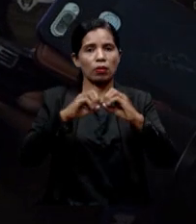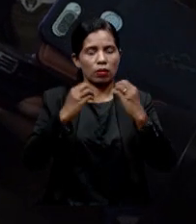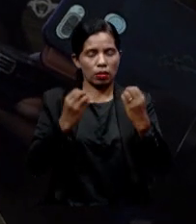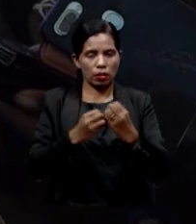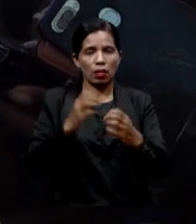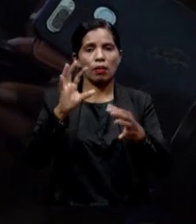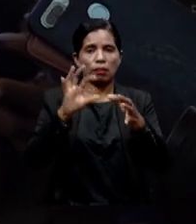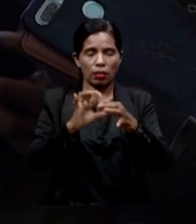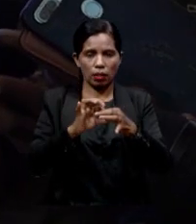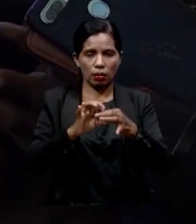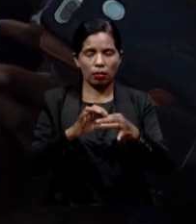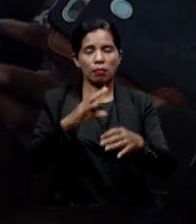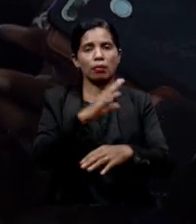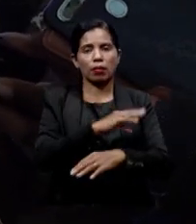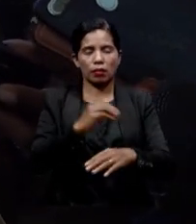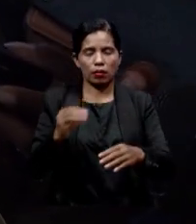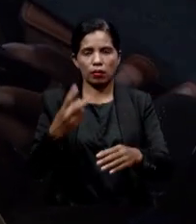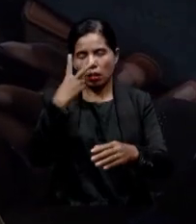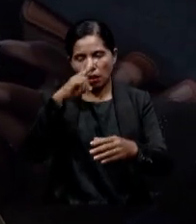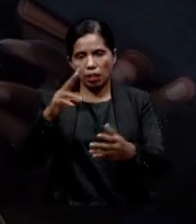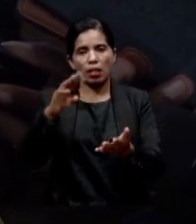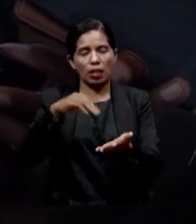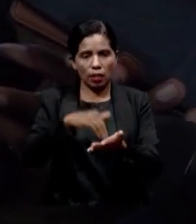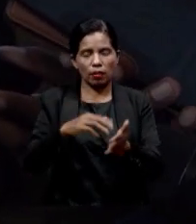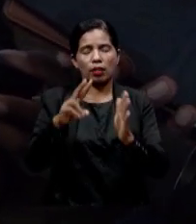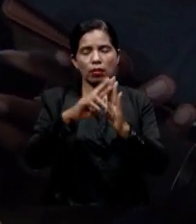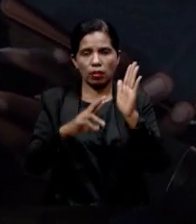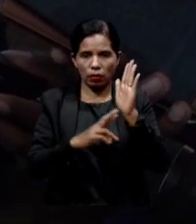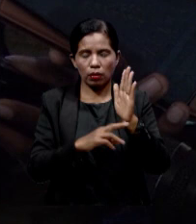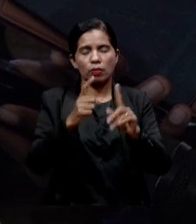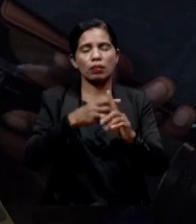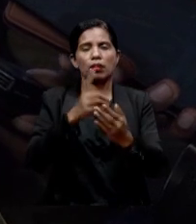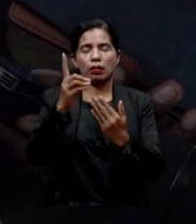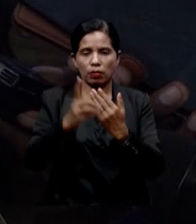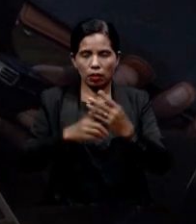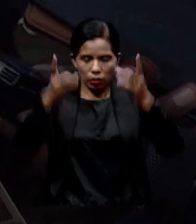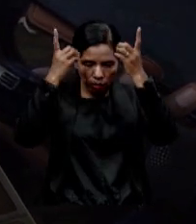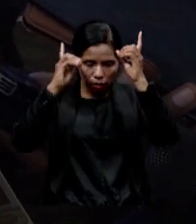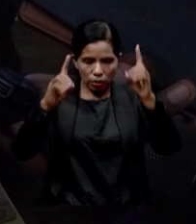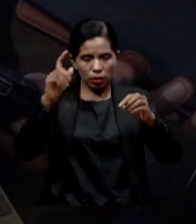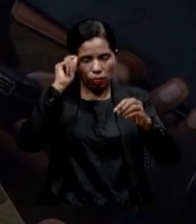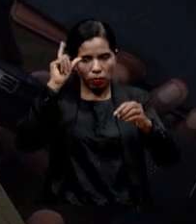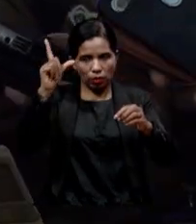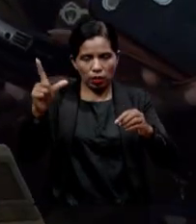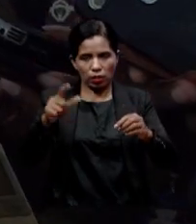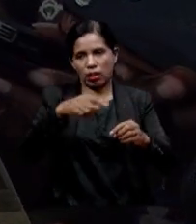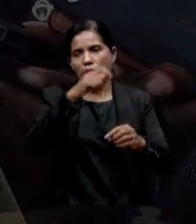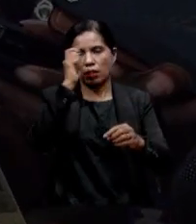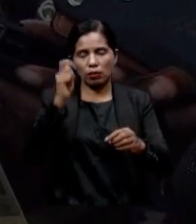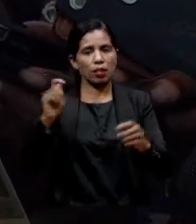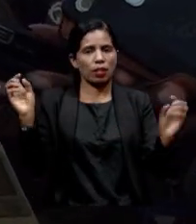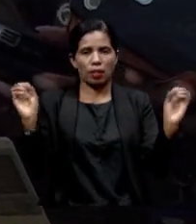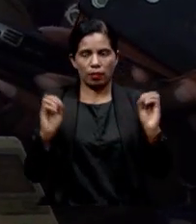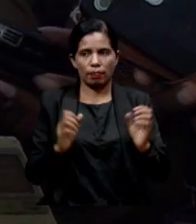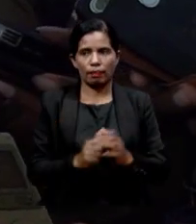se avalia relatório né, foi em dezembro e baseado no relatório né, assembleia se decide Timor Leste gradua ou lá. ASEAN